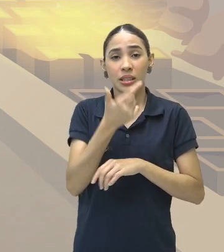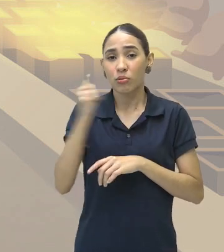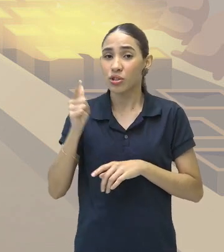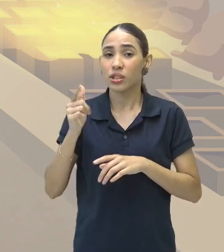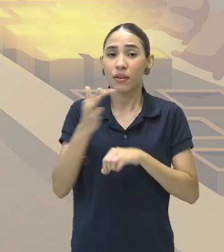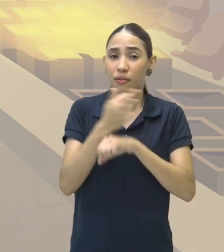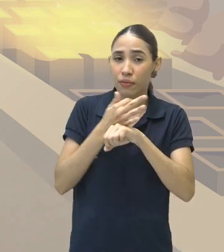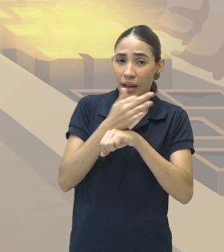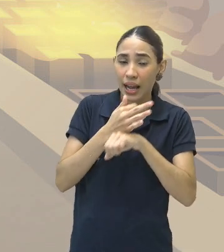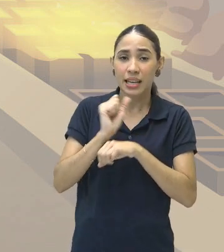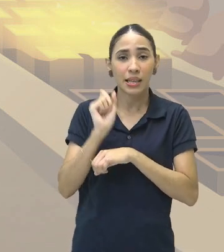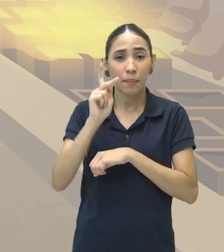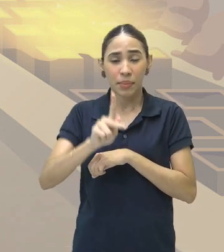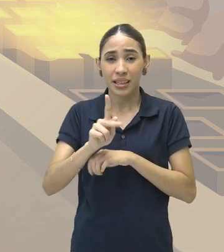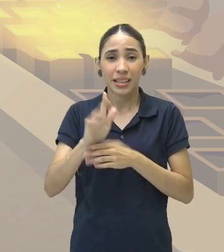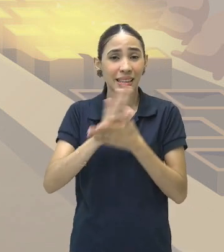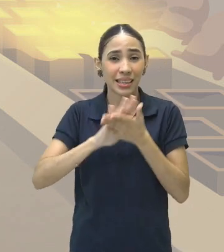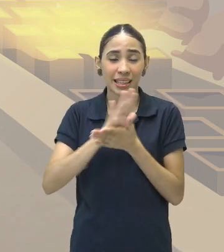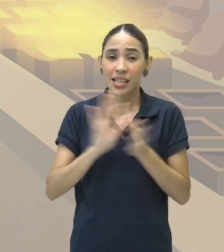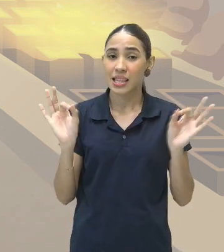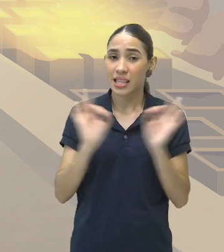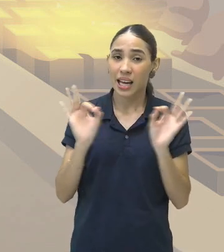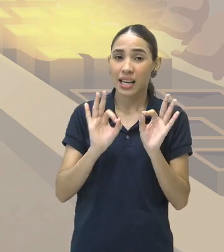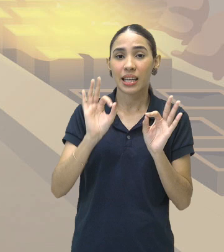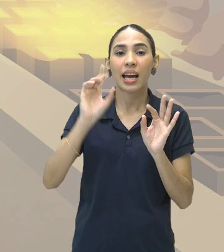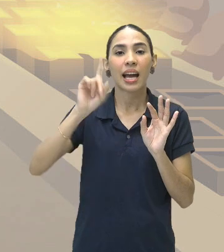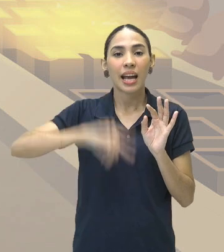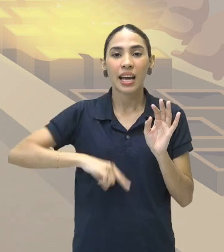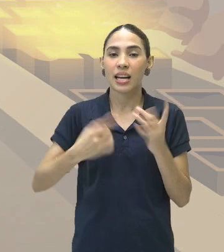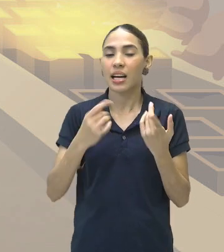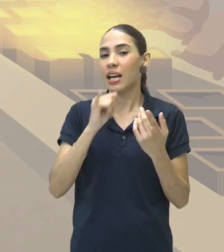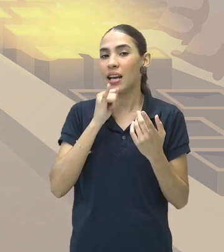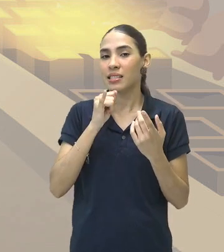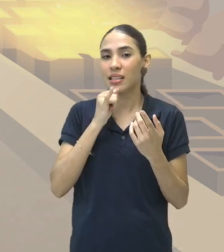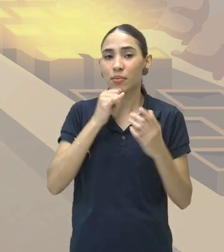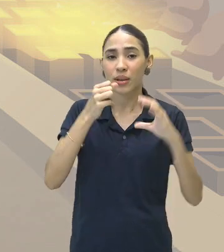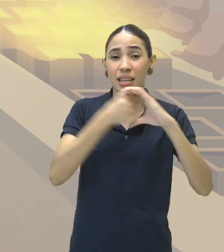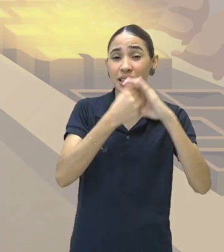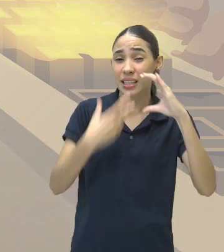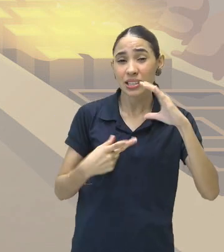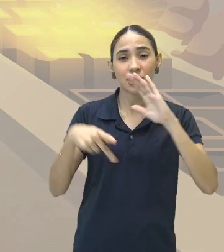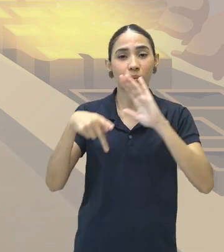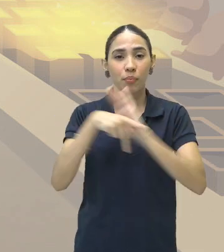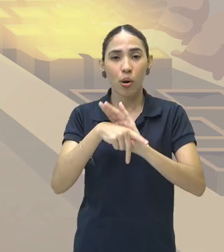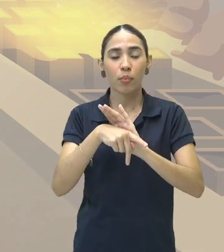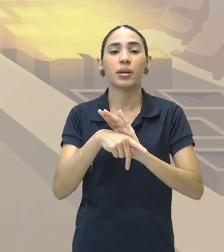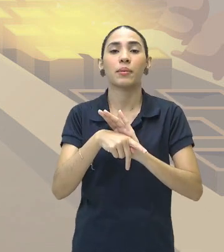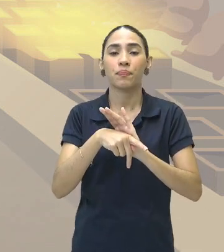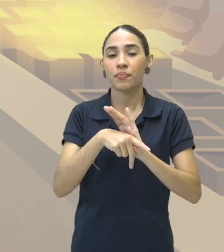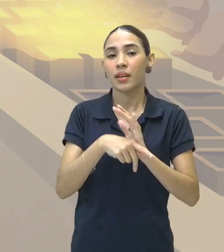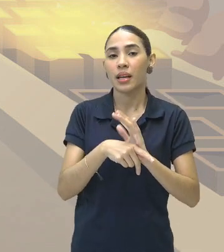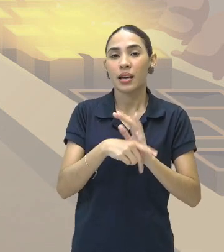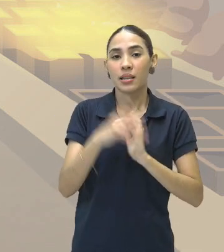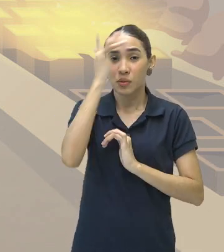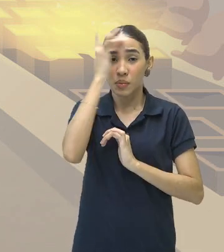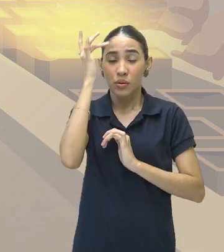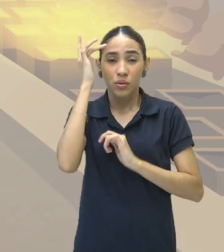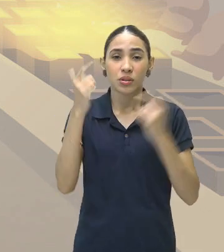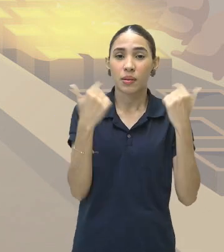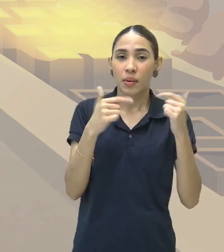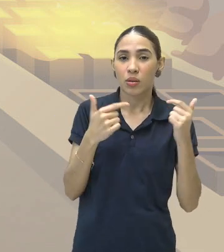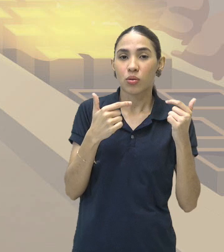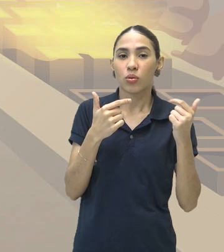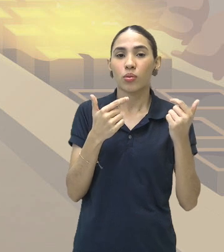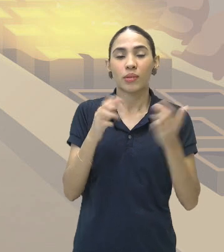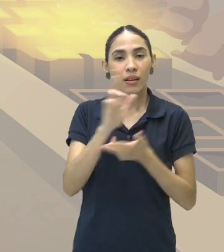a aposentadoria. Então, essas eram as condições às quais estavam submetidos os trabalhadores